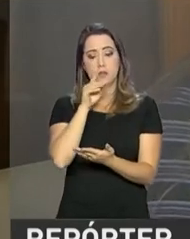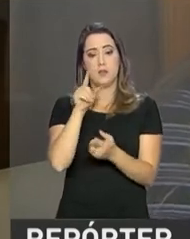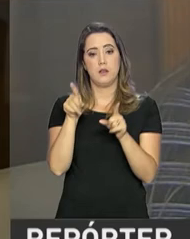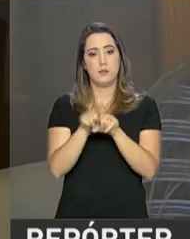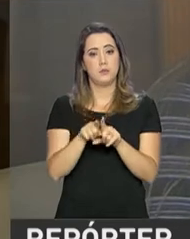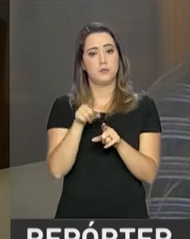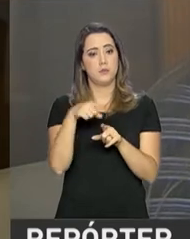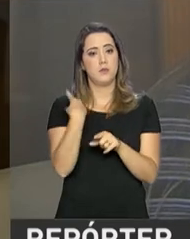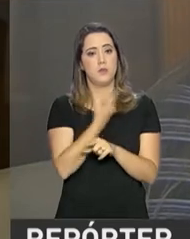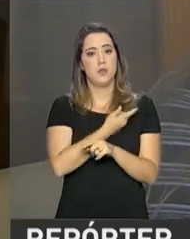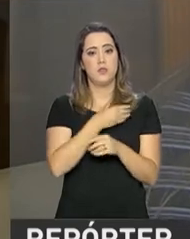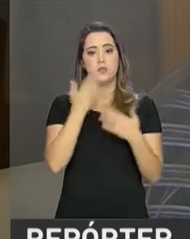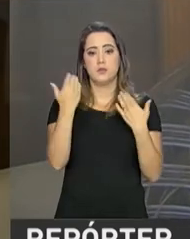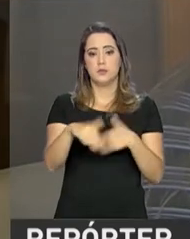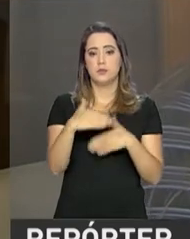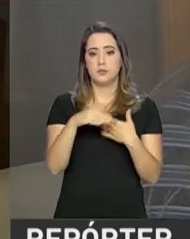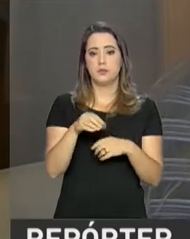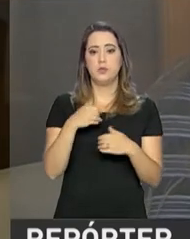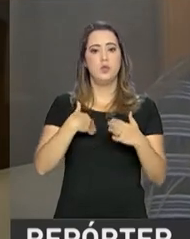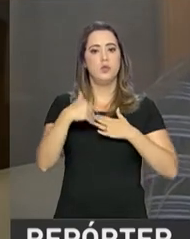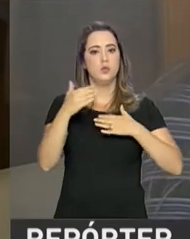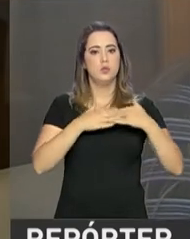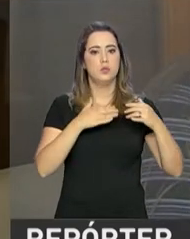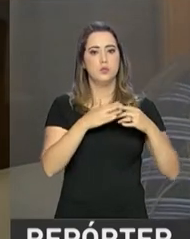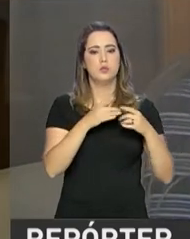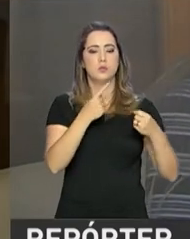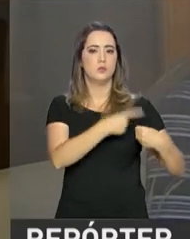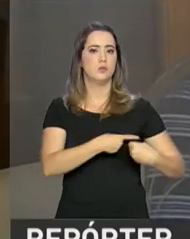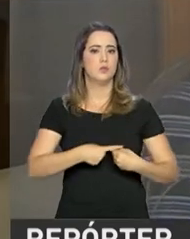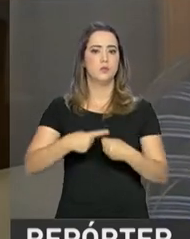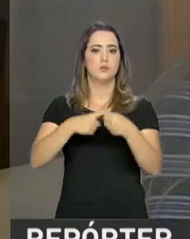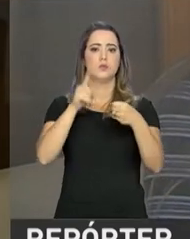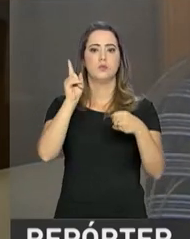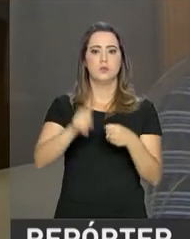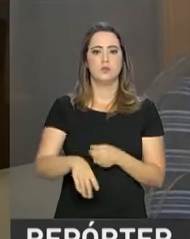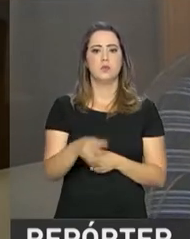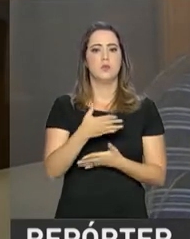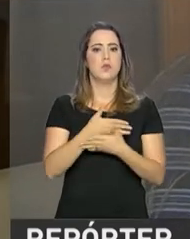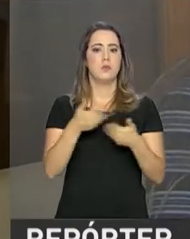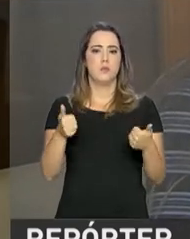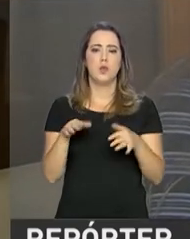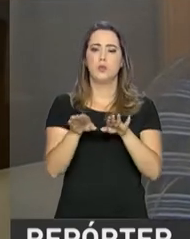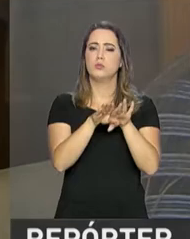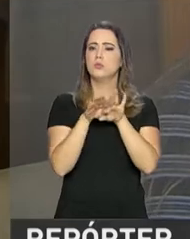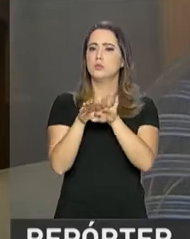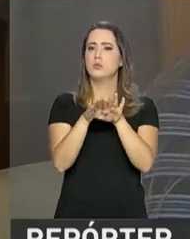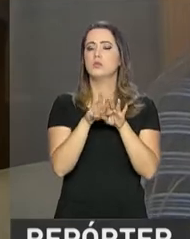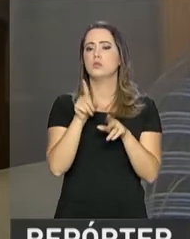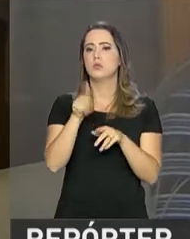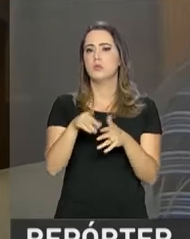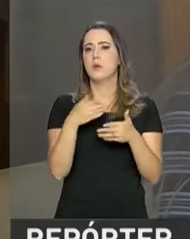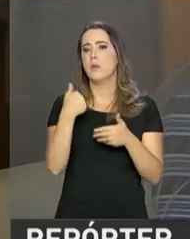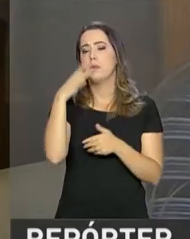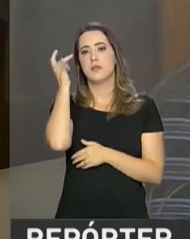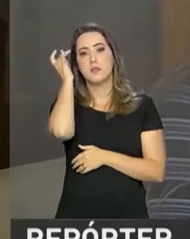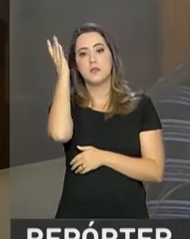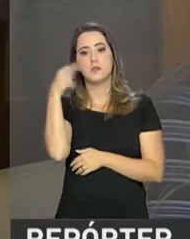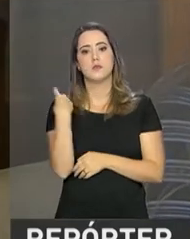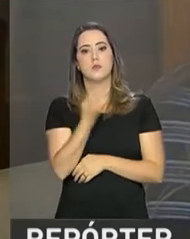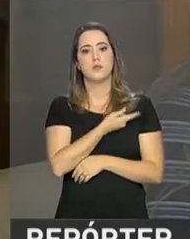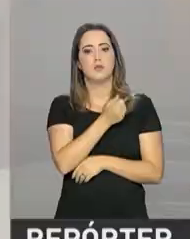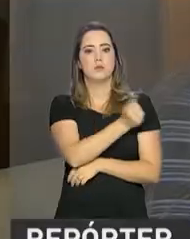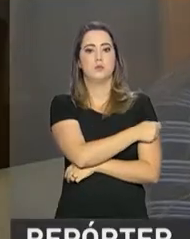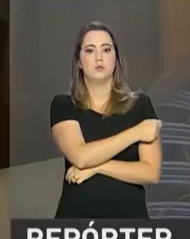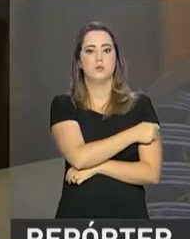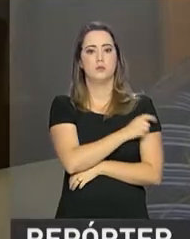ea gente faz uma prova você pode concorrer para várias cidades então ele é bem mais democrático e muito mais prático para nós alunos